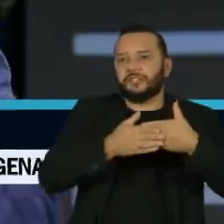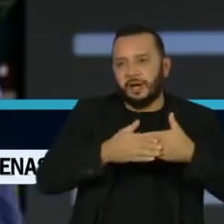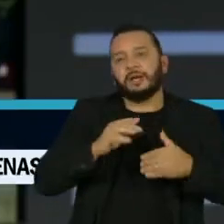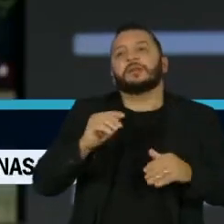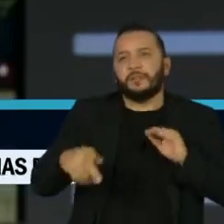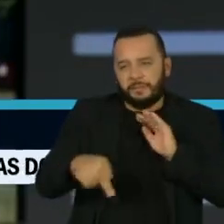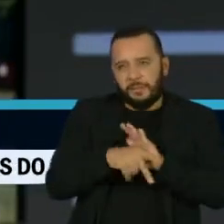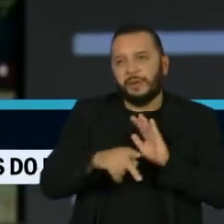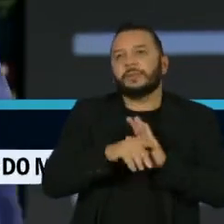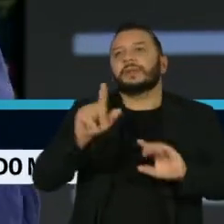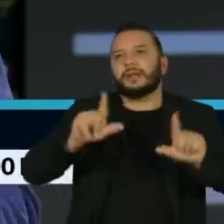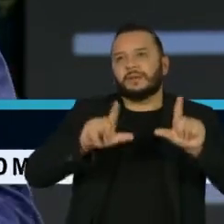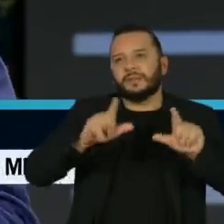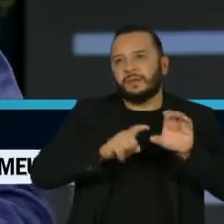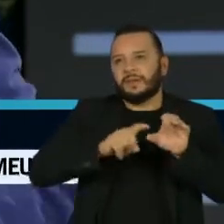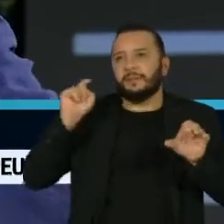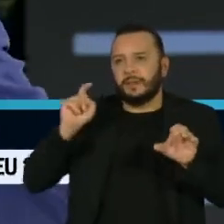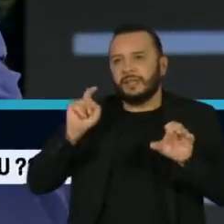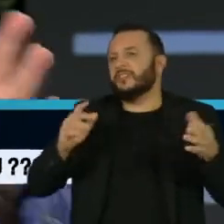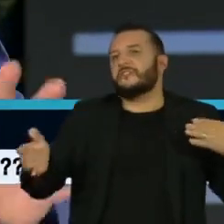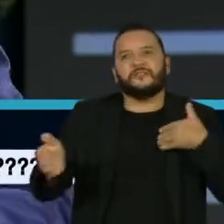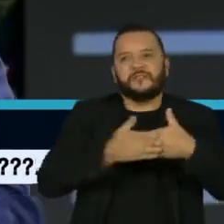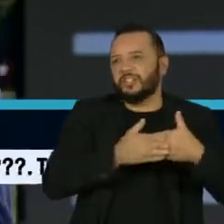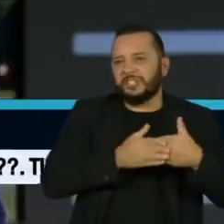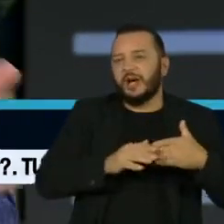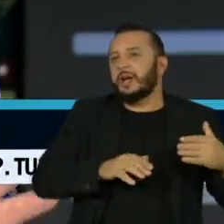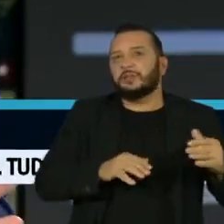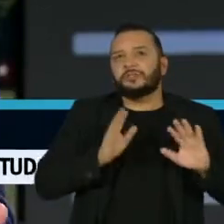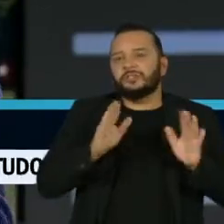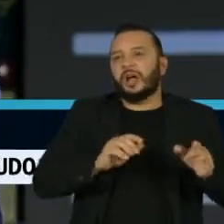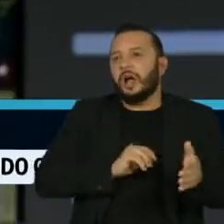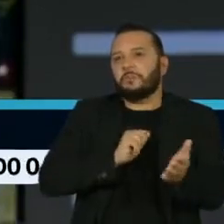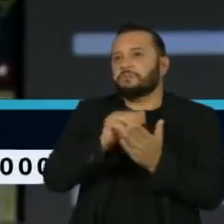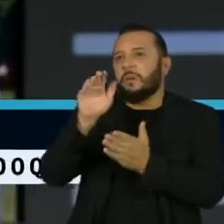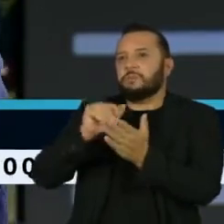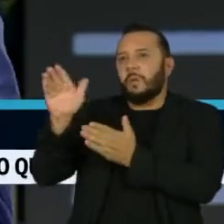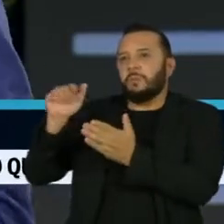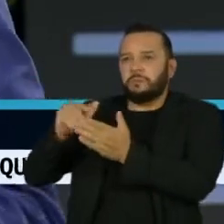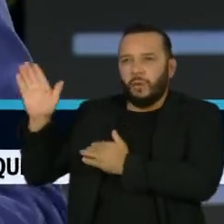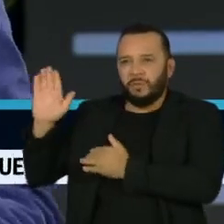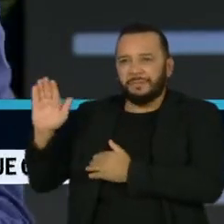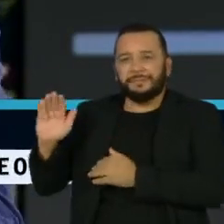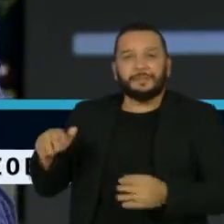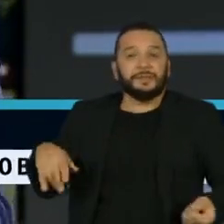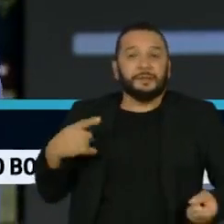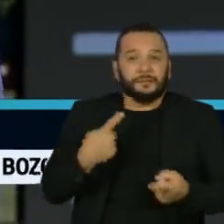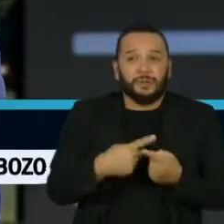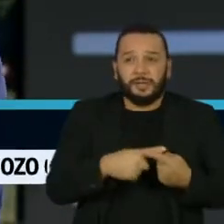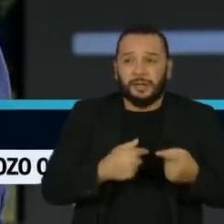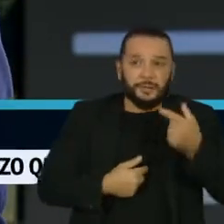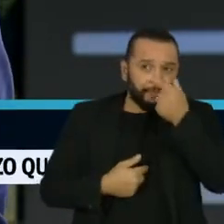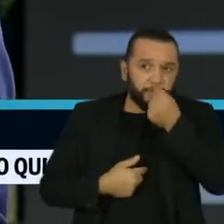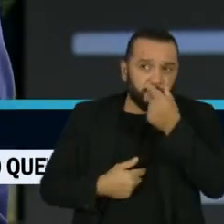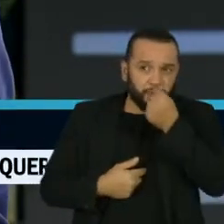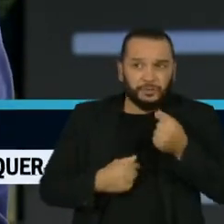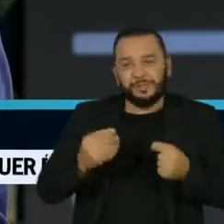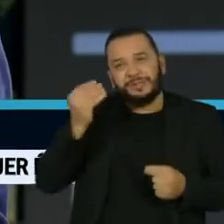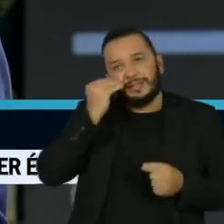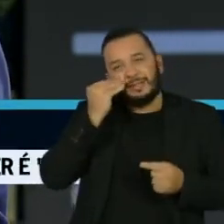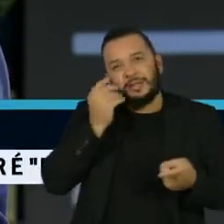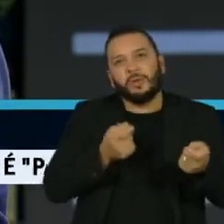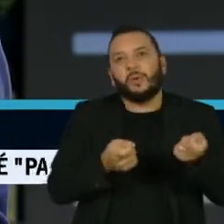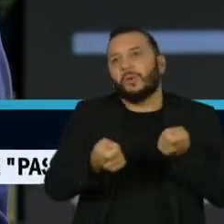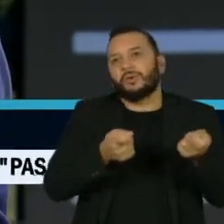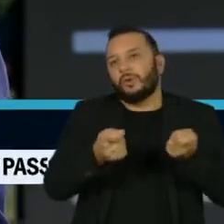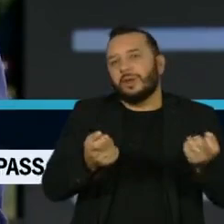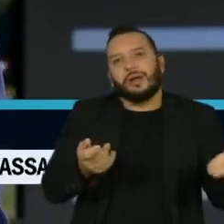das poucas emissoras independentes, foi fechada, os caras foram embora, senão iam ser presos. Ele está tentando controlar algo que não